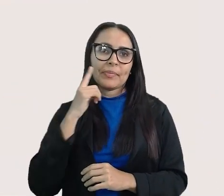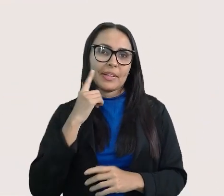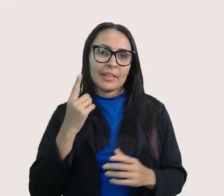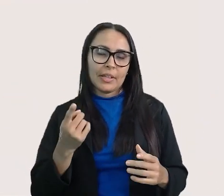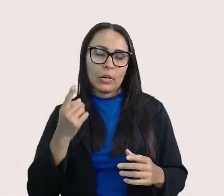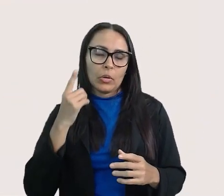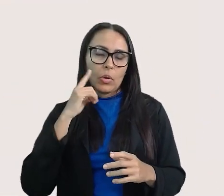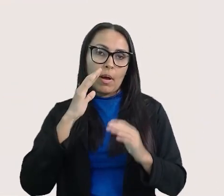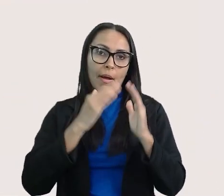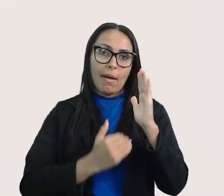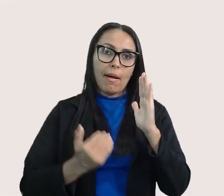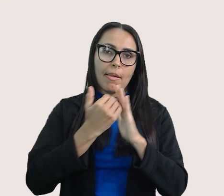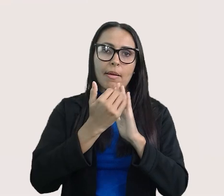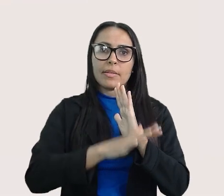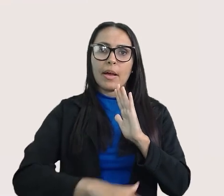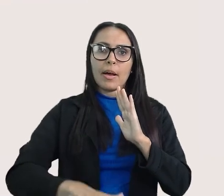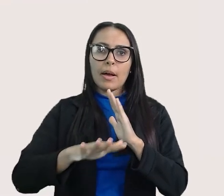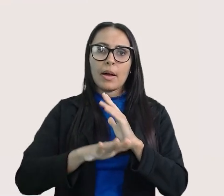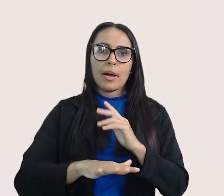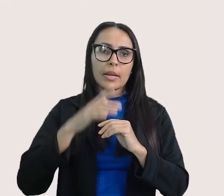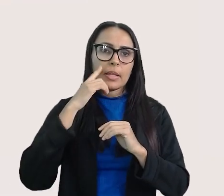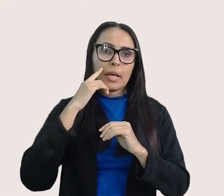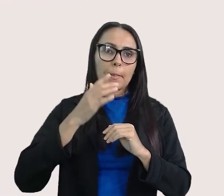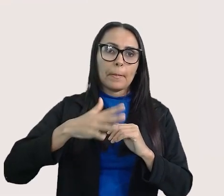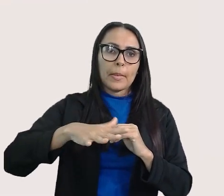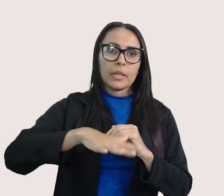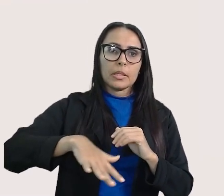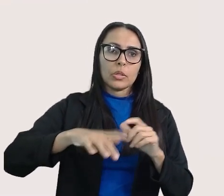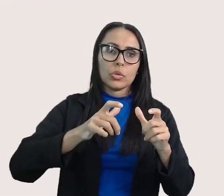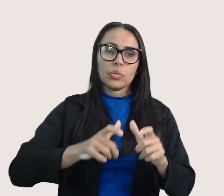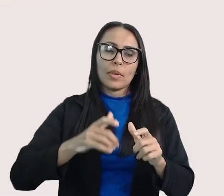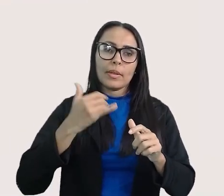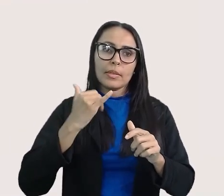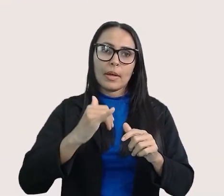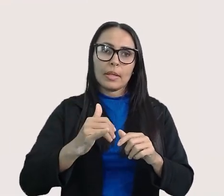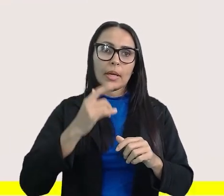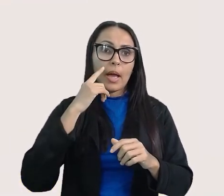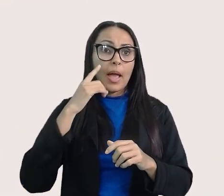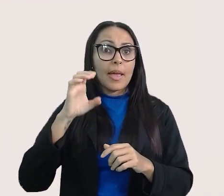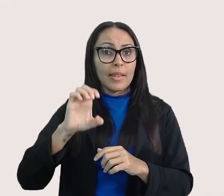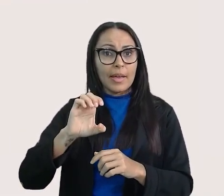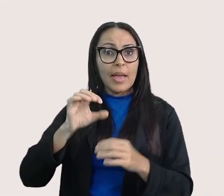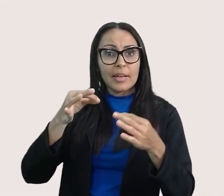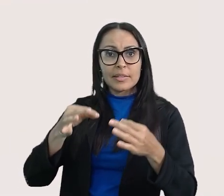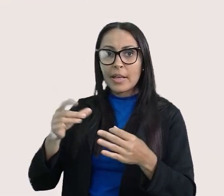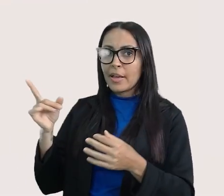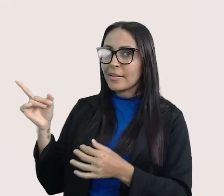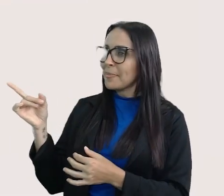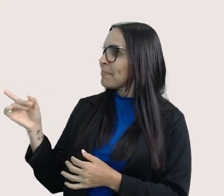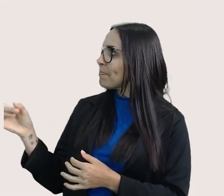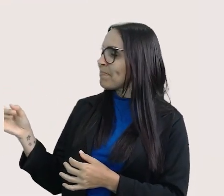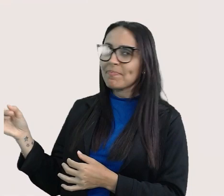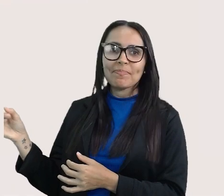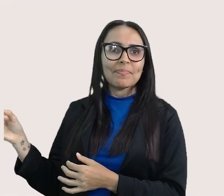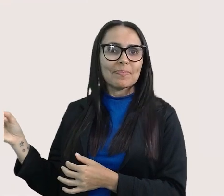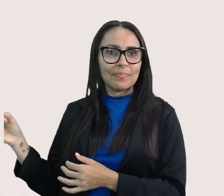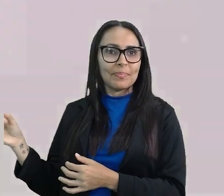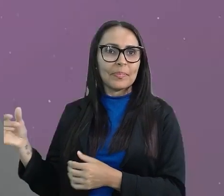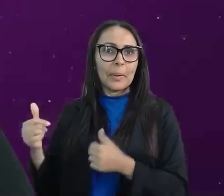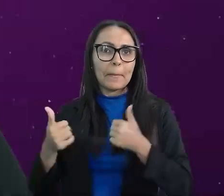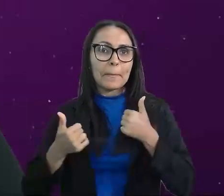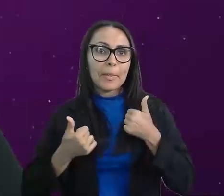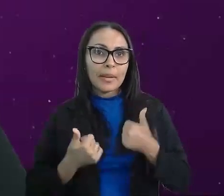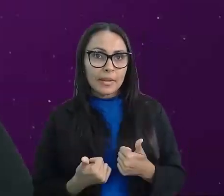Fronteiras além das áreas da Península Itálica letra e é a nossa resposta